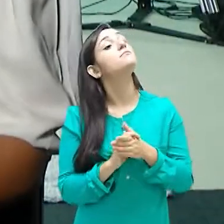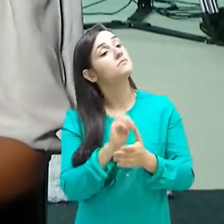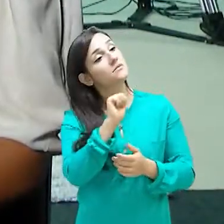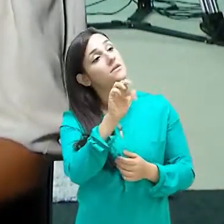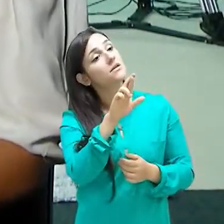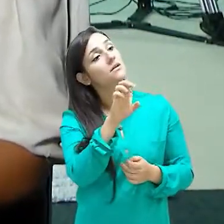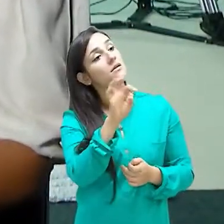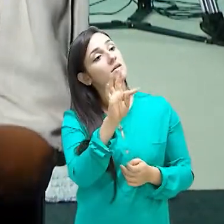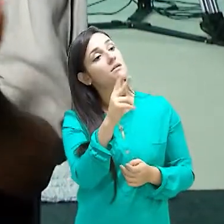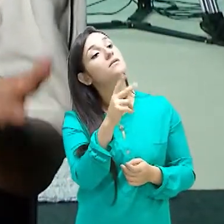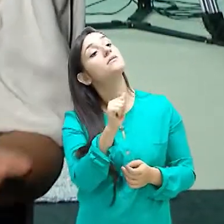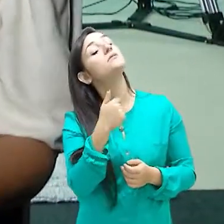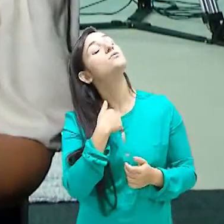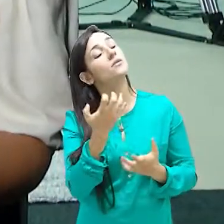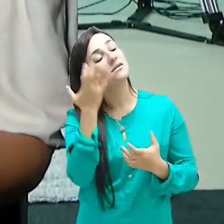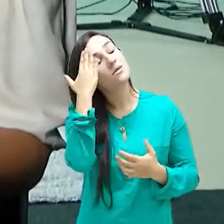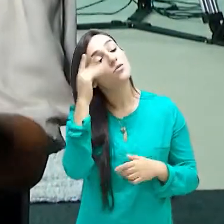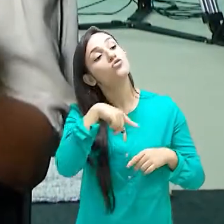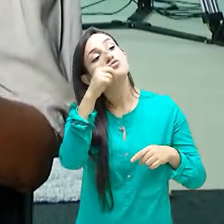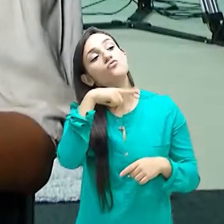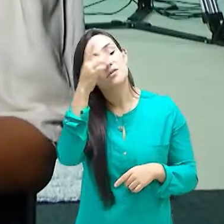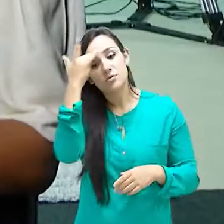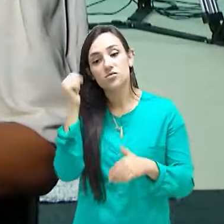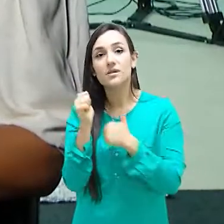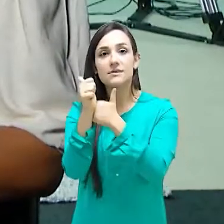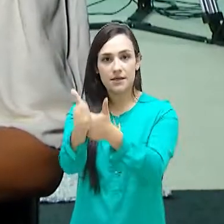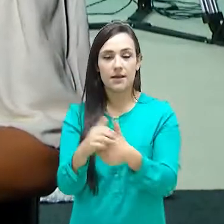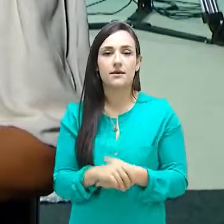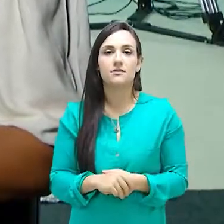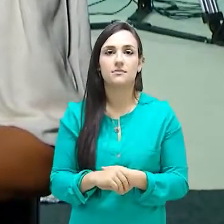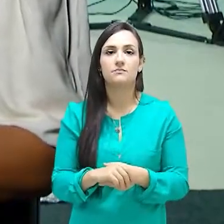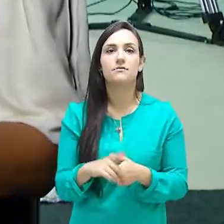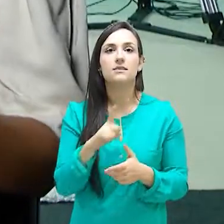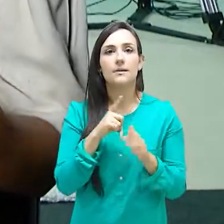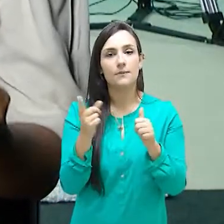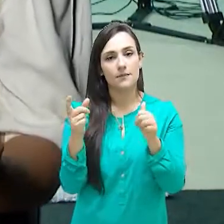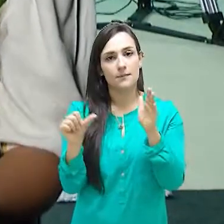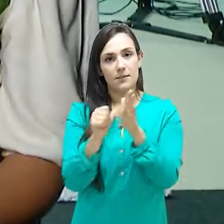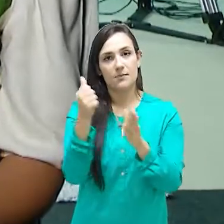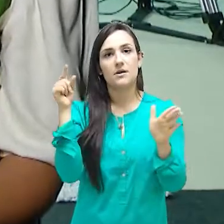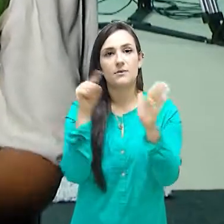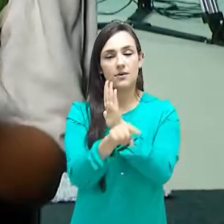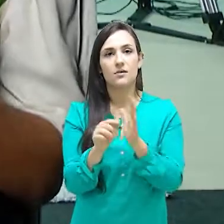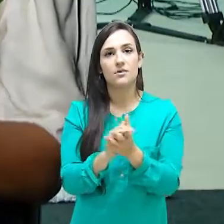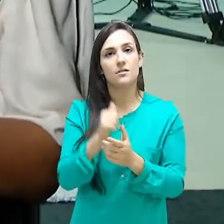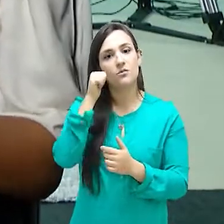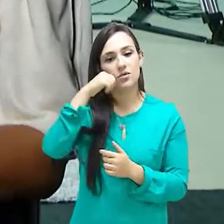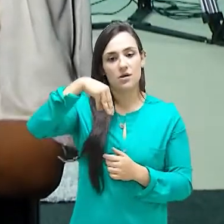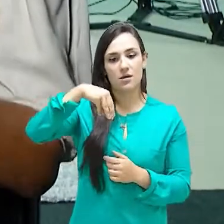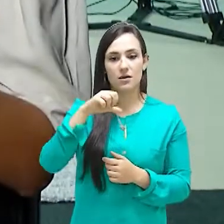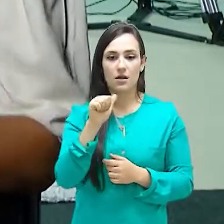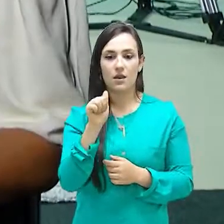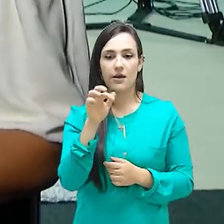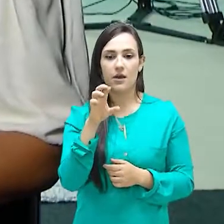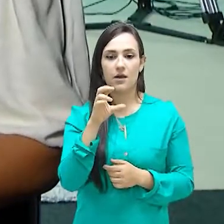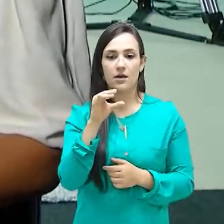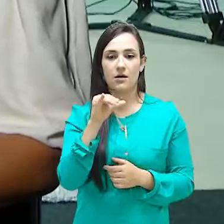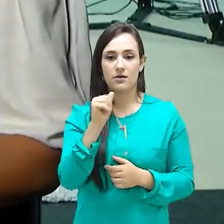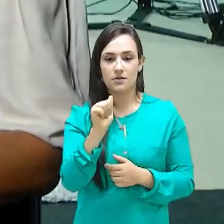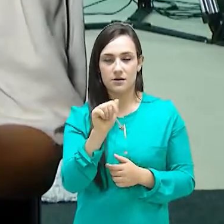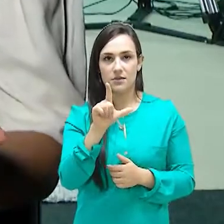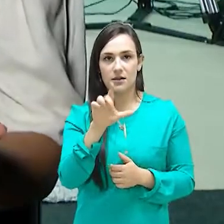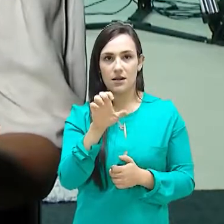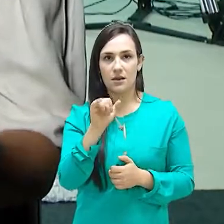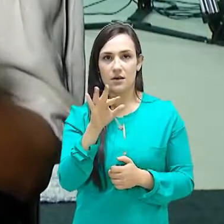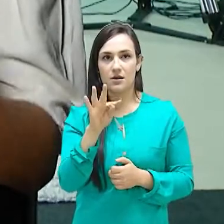às dúvidas dos seguidores. Temos a primeira pergunta, que quem fez foi a Márcia Leite. Ela quer saber quais serão os próximos